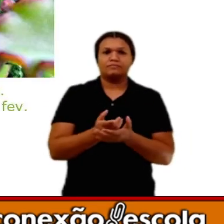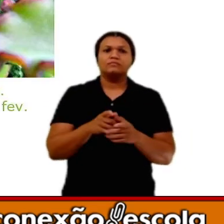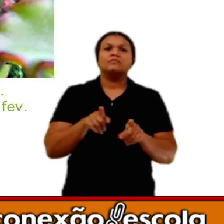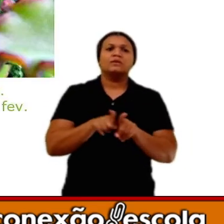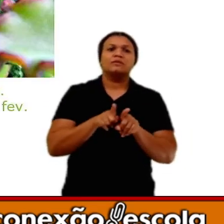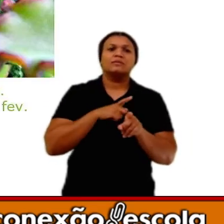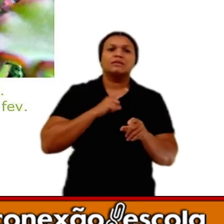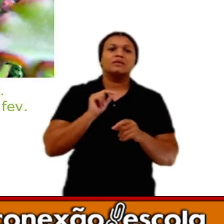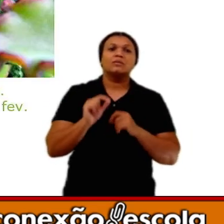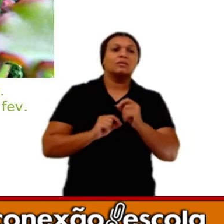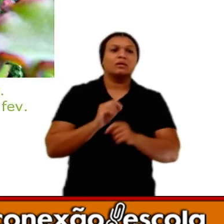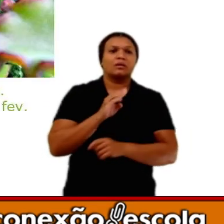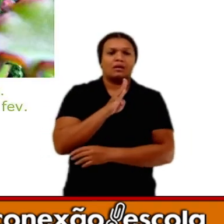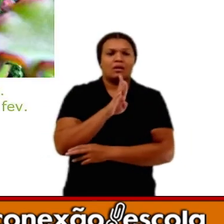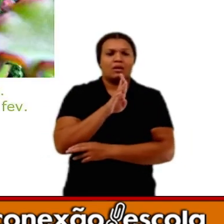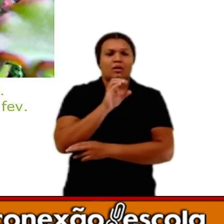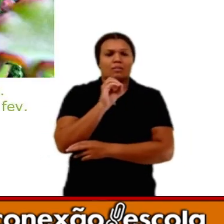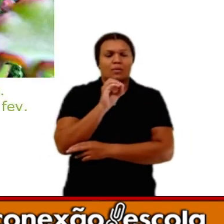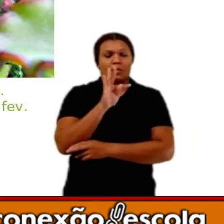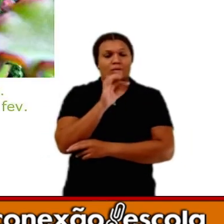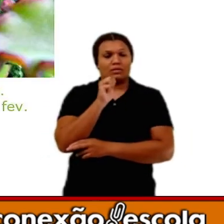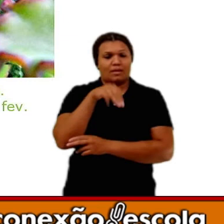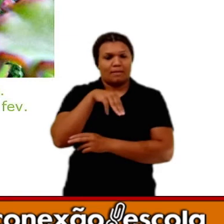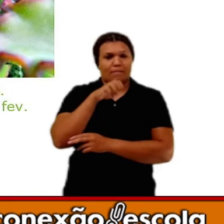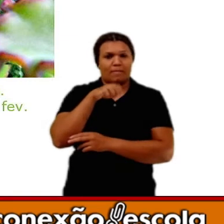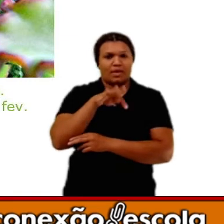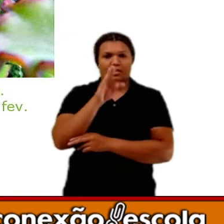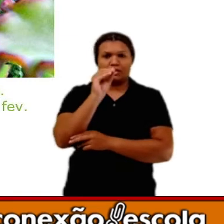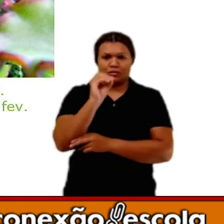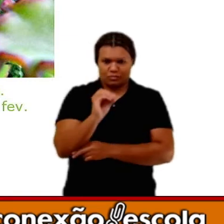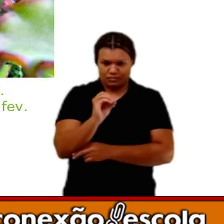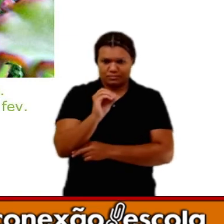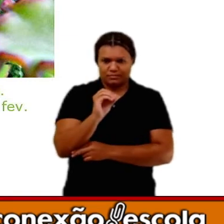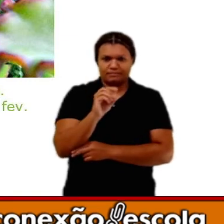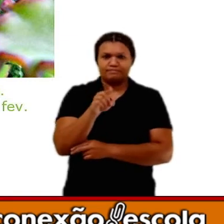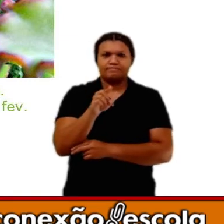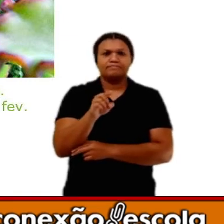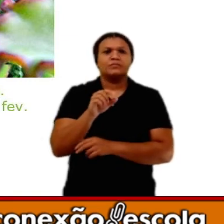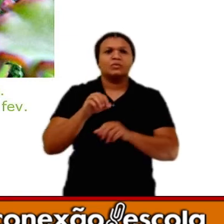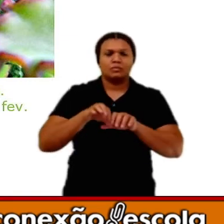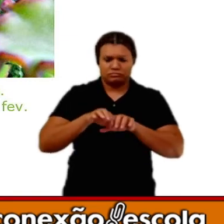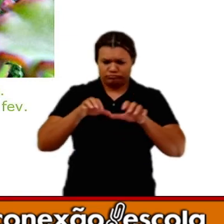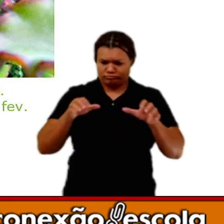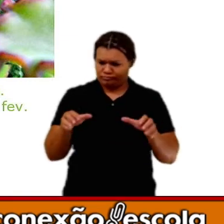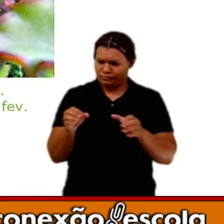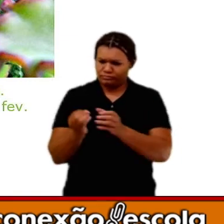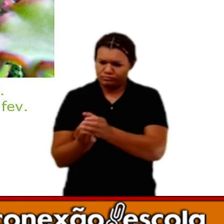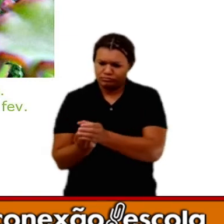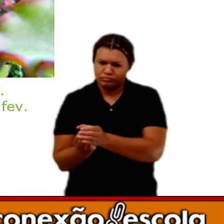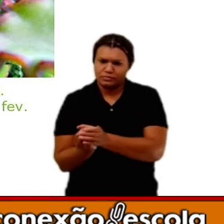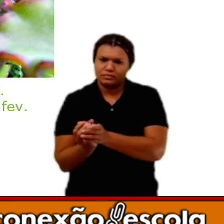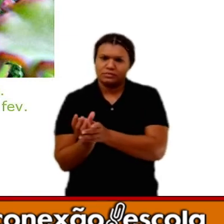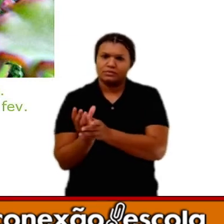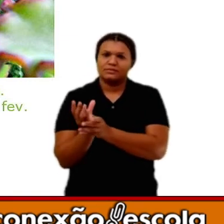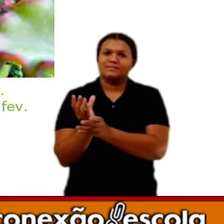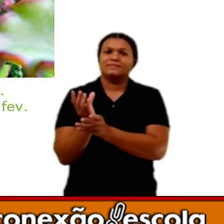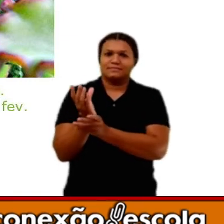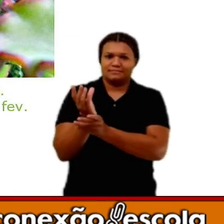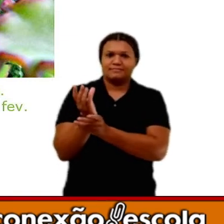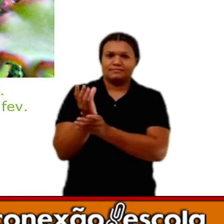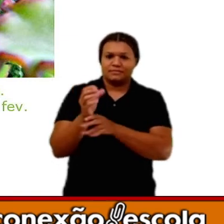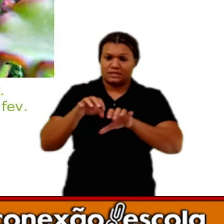brotamento, na qual uma parte do indivíduo se desenvolve e se desloca,